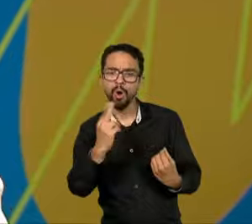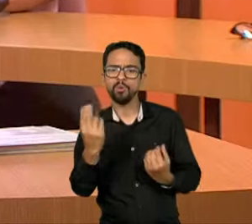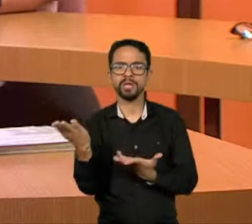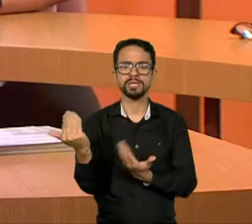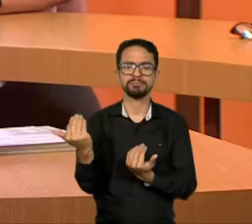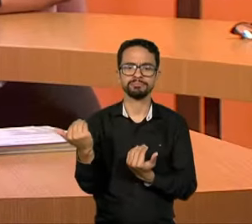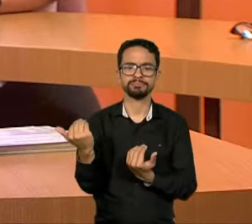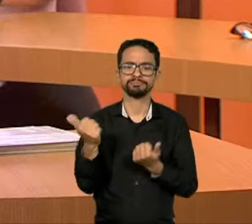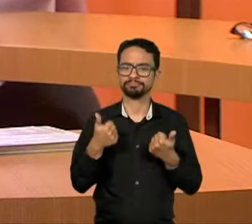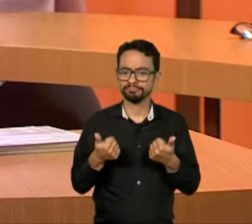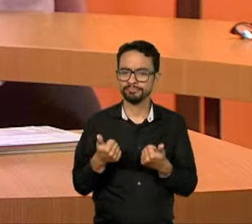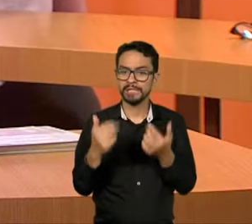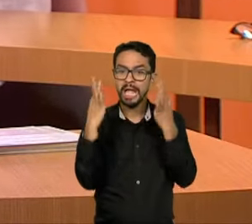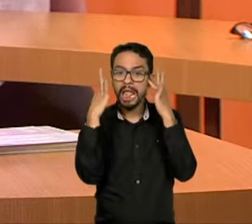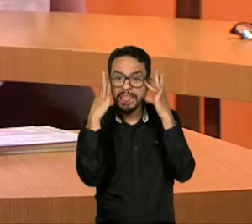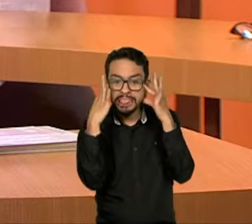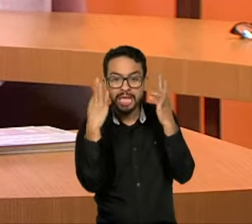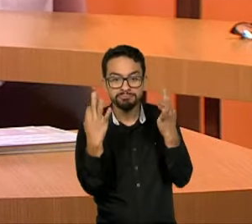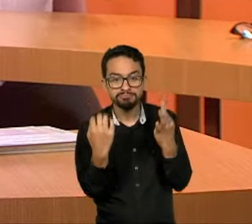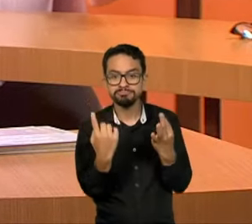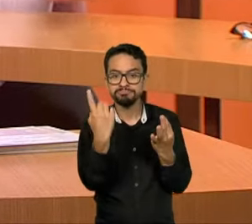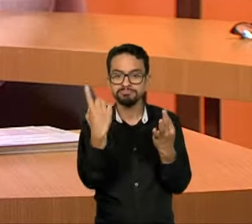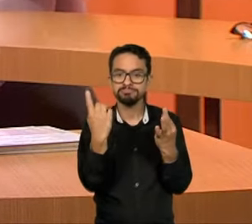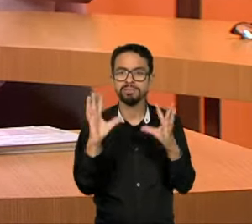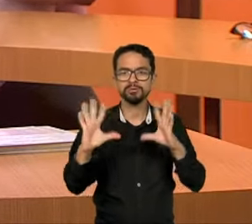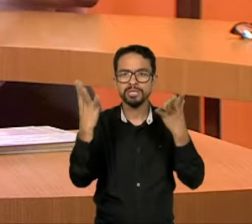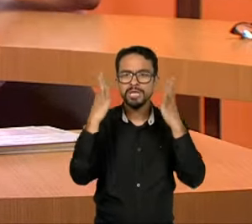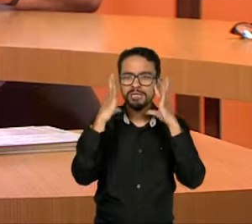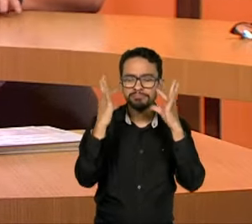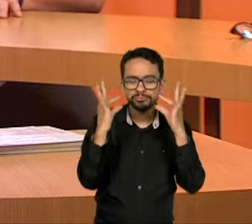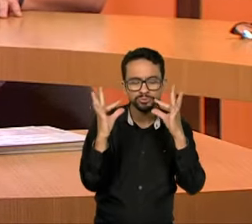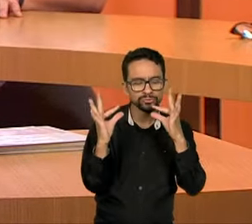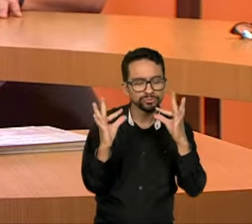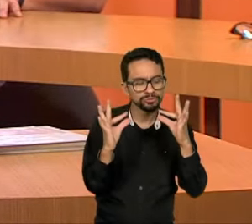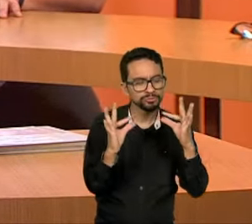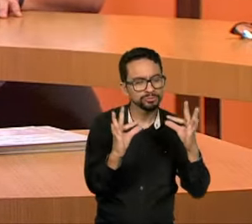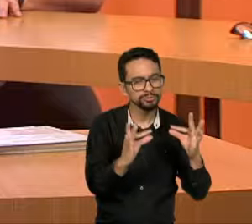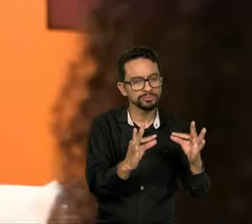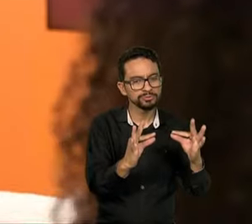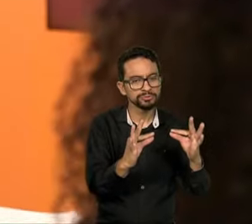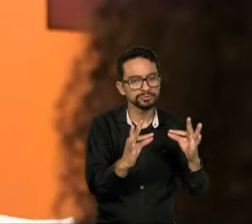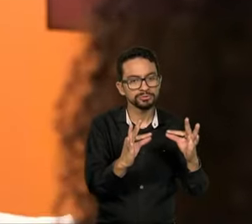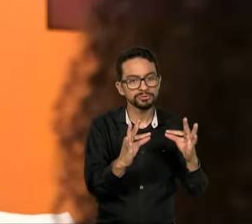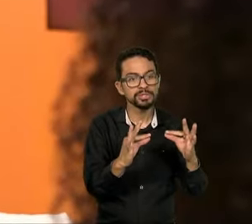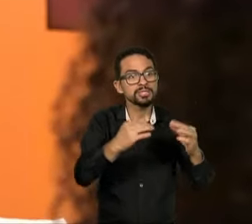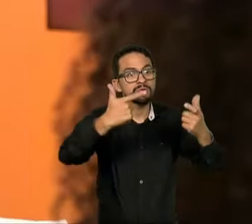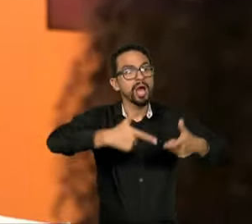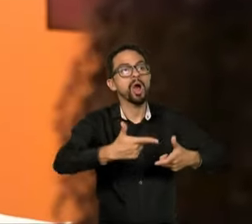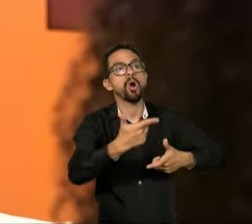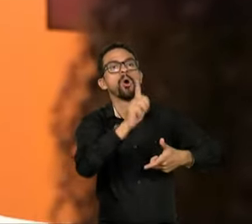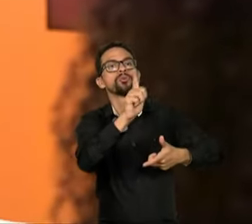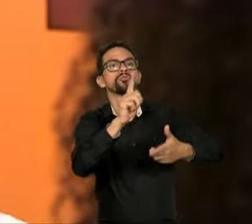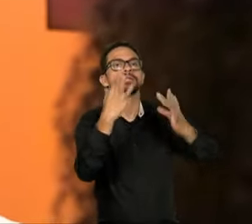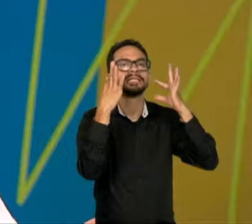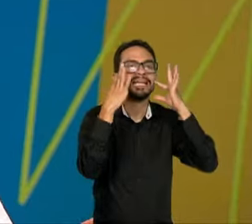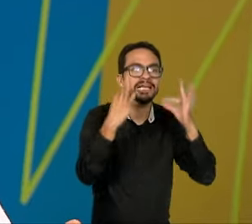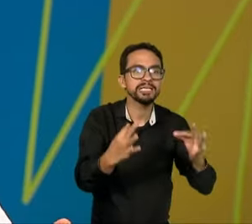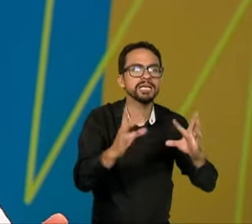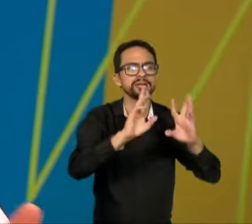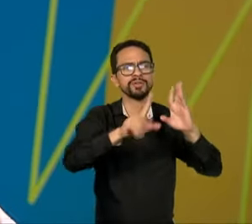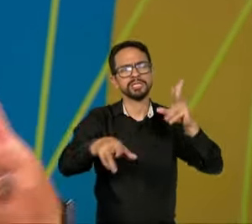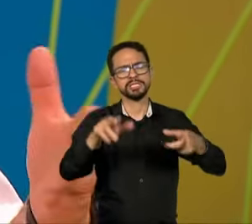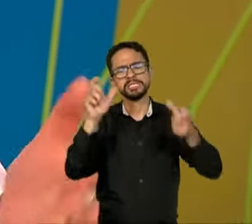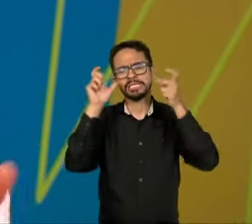uma tensão ali que, de repente, vai diminuindo e você tem que levar o seu olhar para outro lugar, para outros interesses do